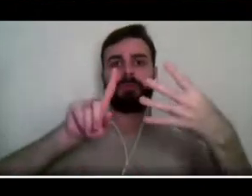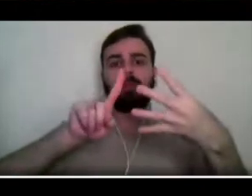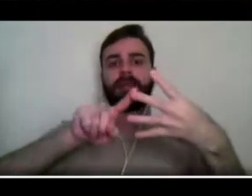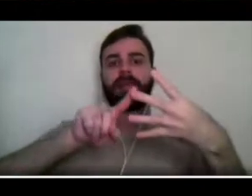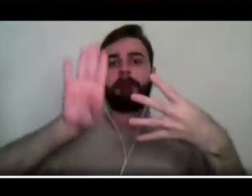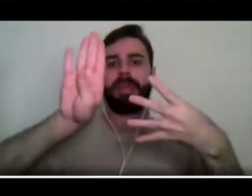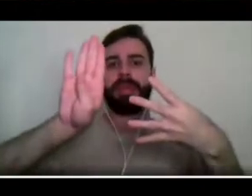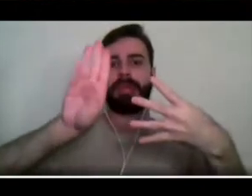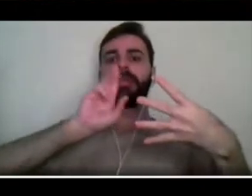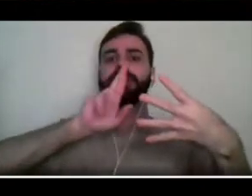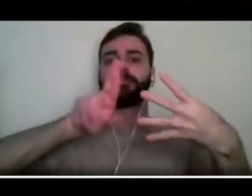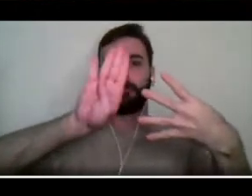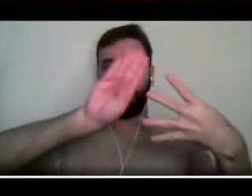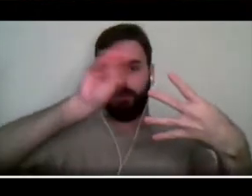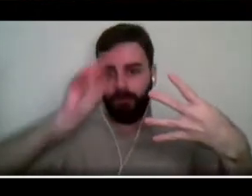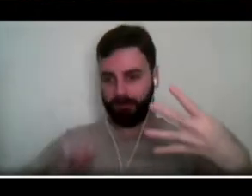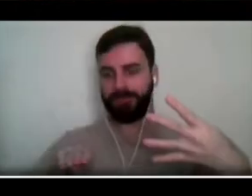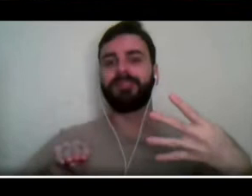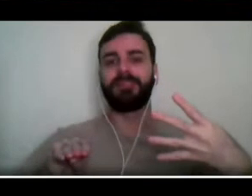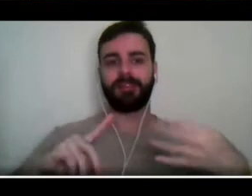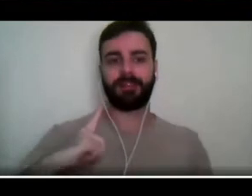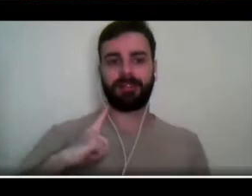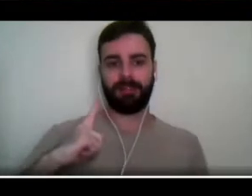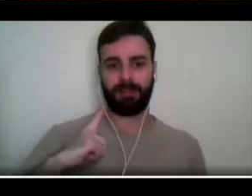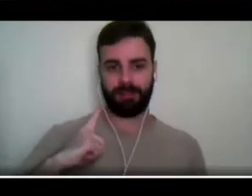que está aqui,